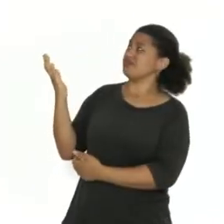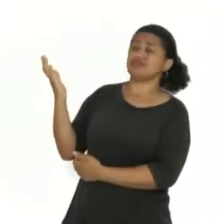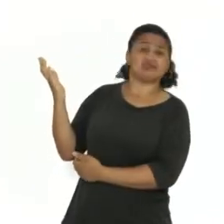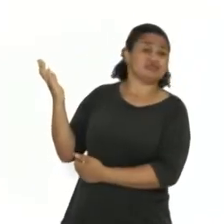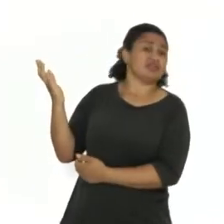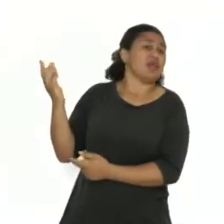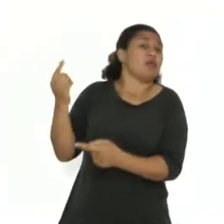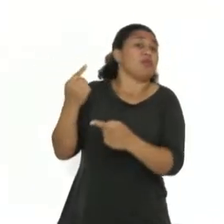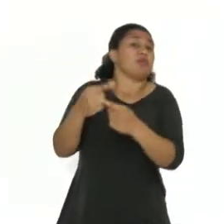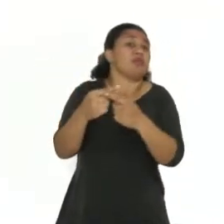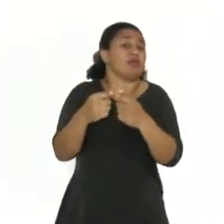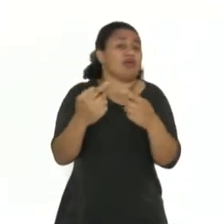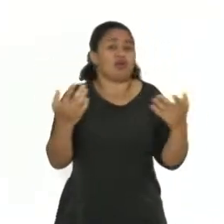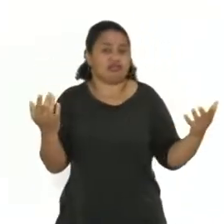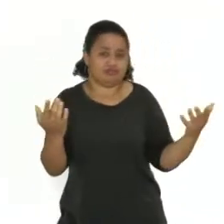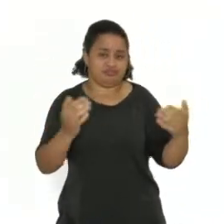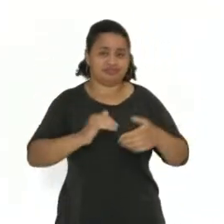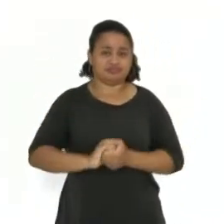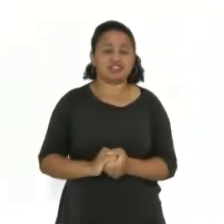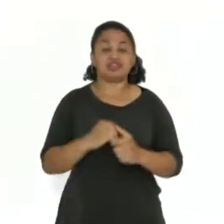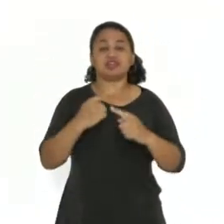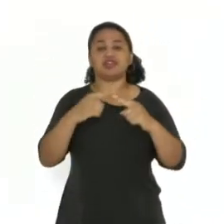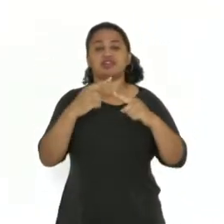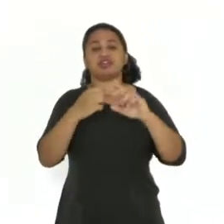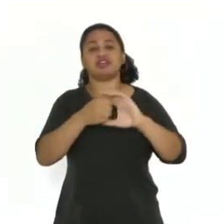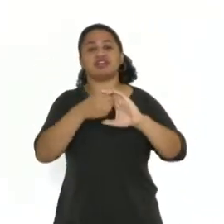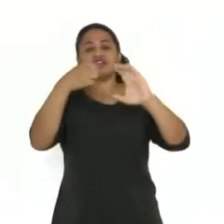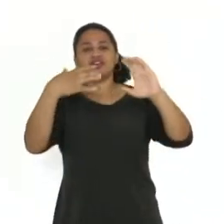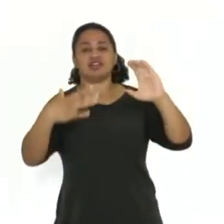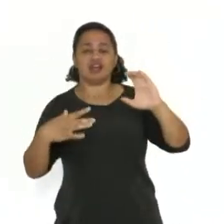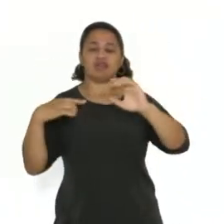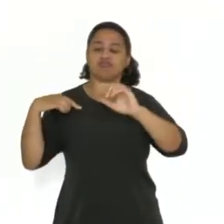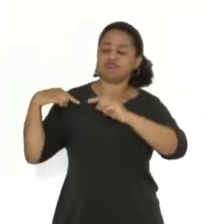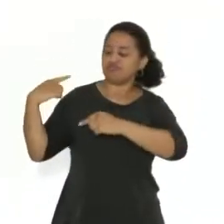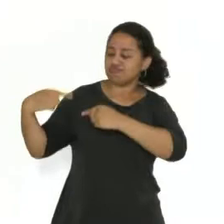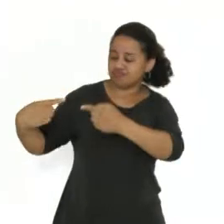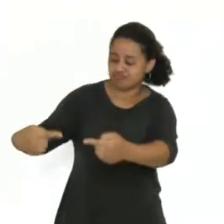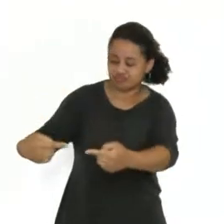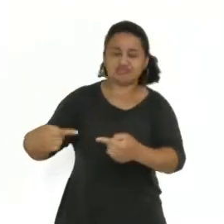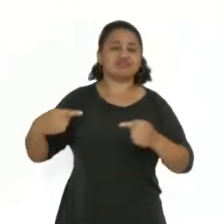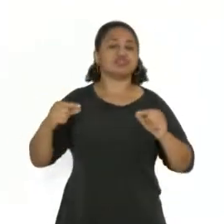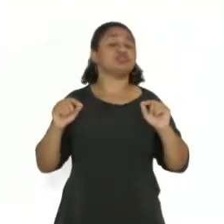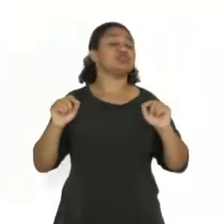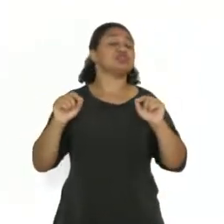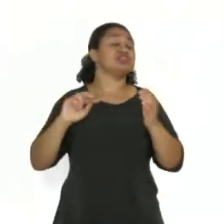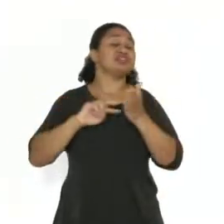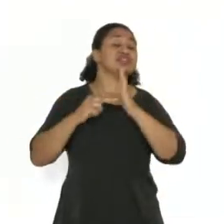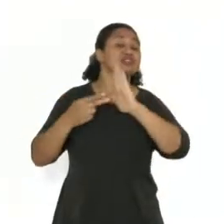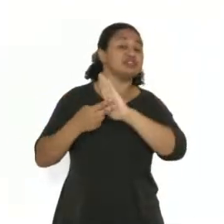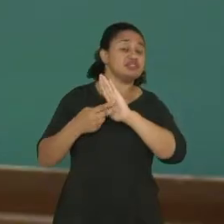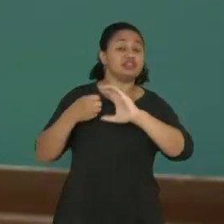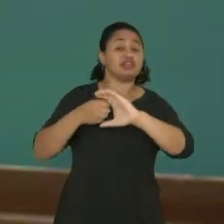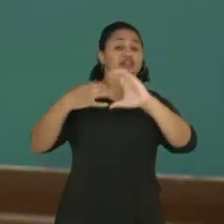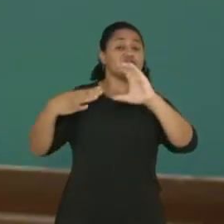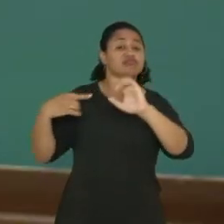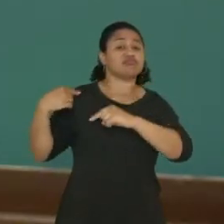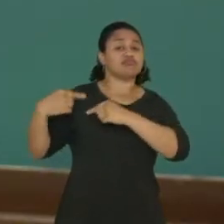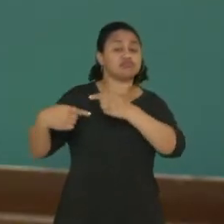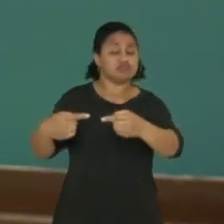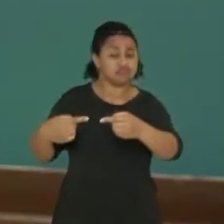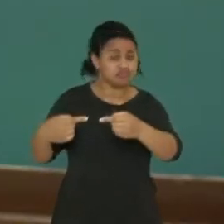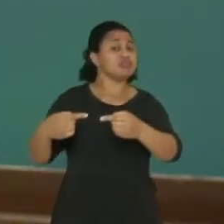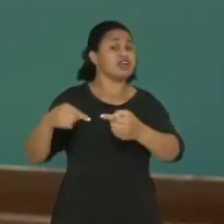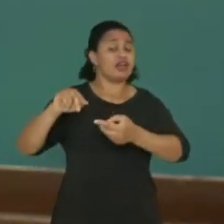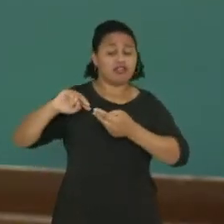tanta semelhança? São nossas características hereditárias. O que são essas características hereditárias? São as nossas